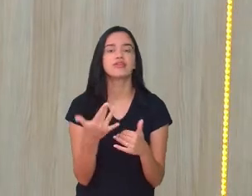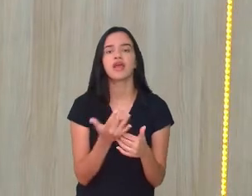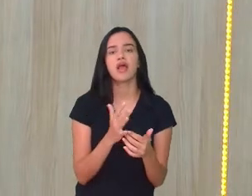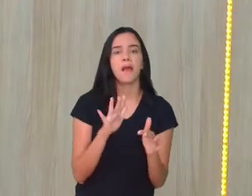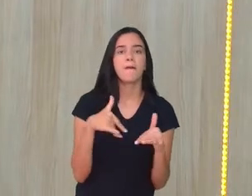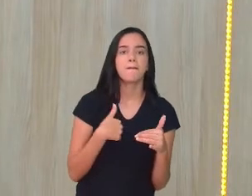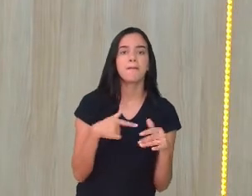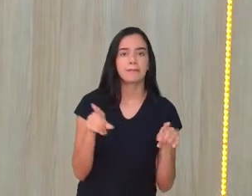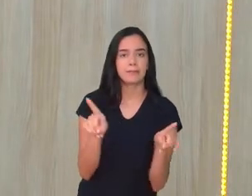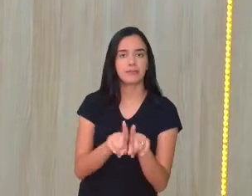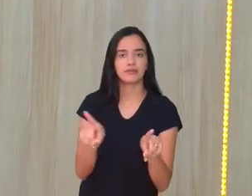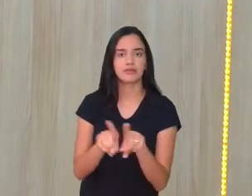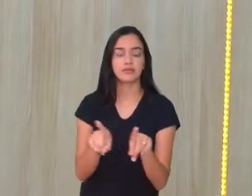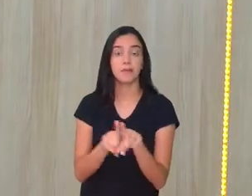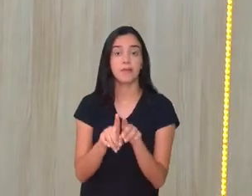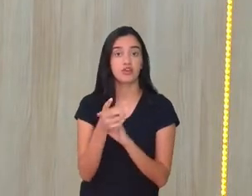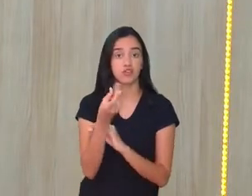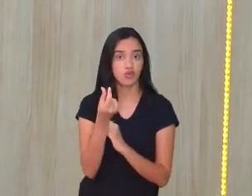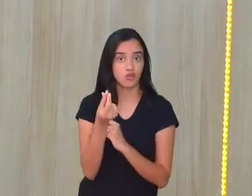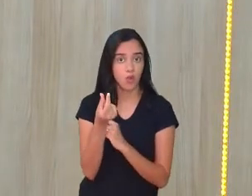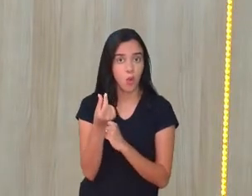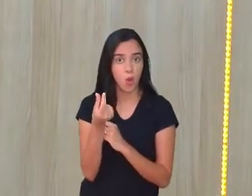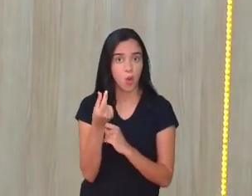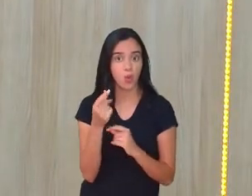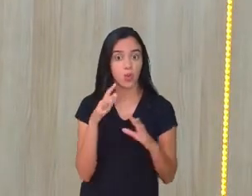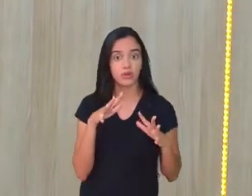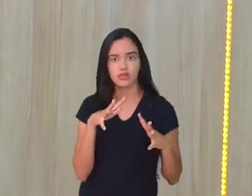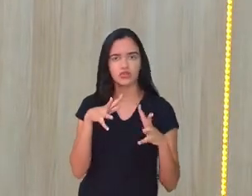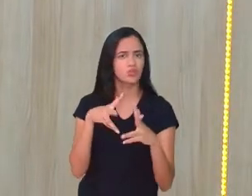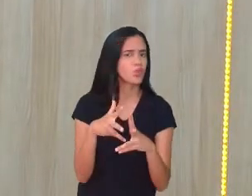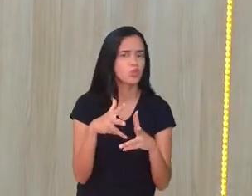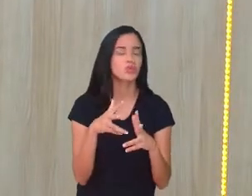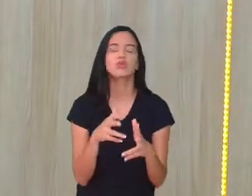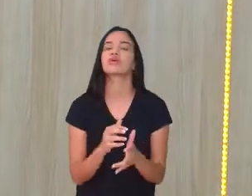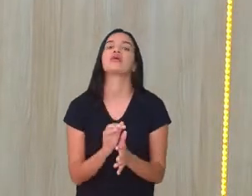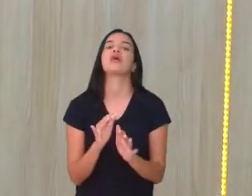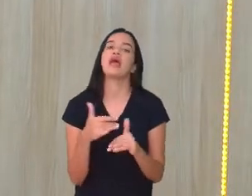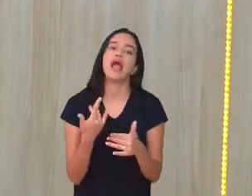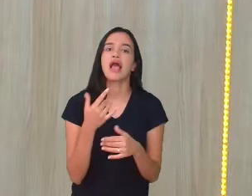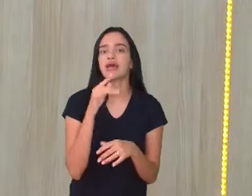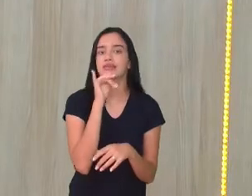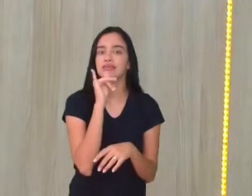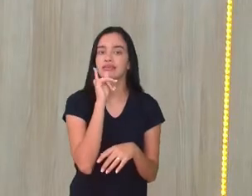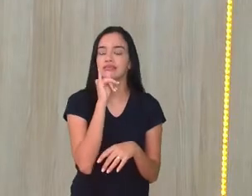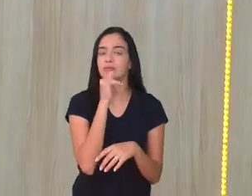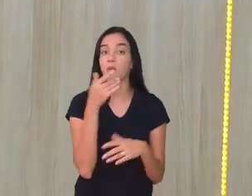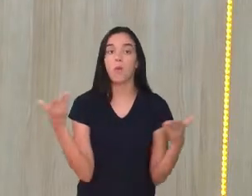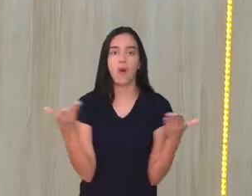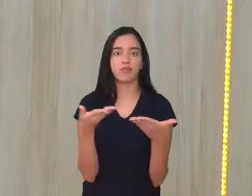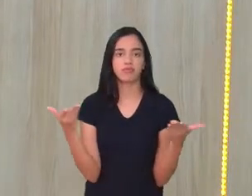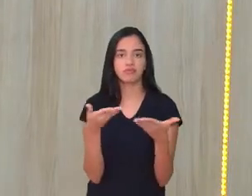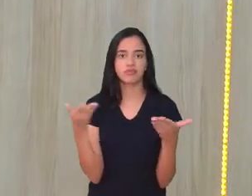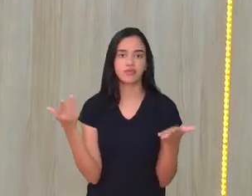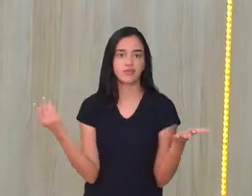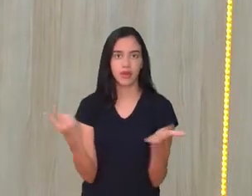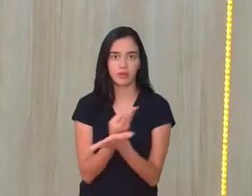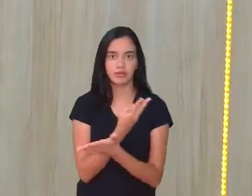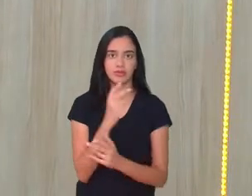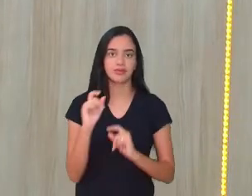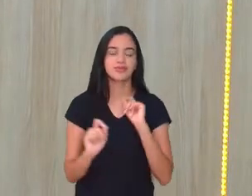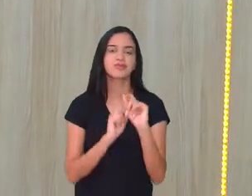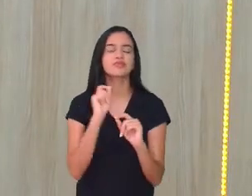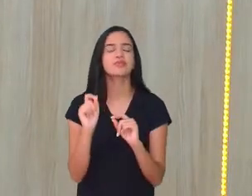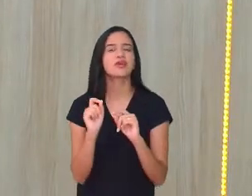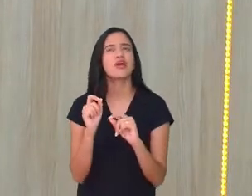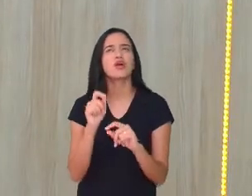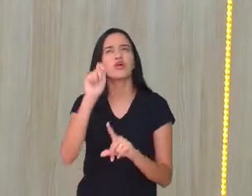Para aferir o valor de um total, certo? Então, agora vai acontecer no